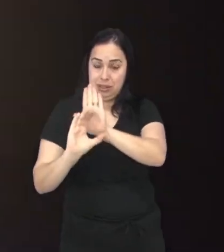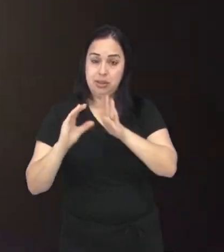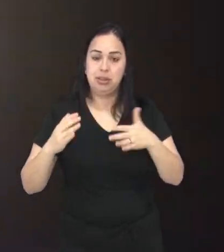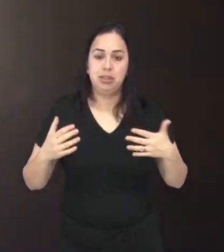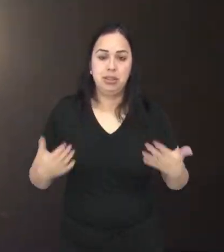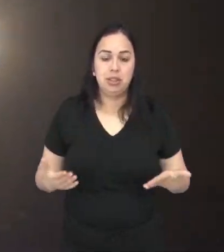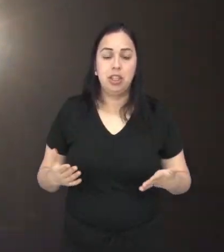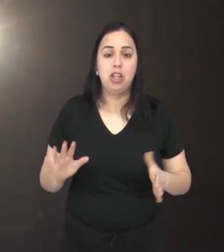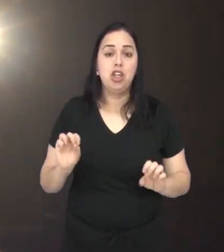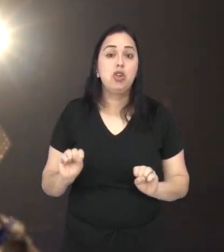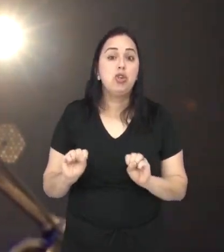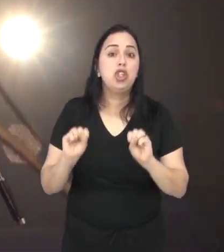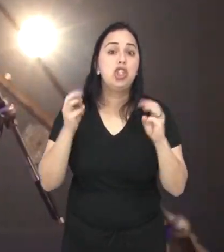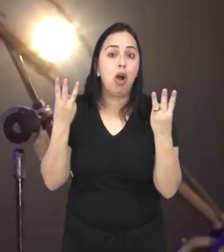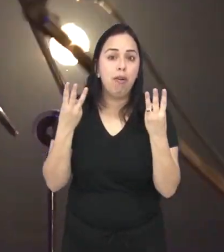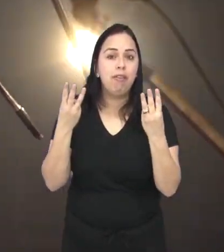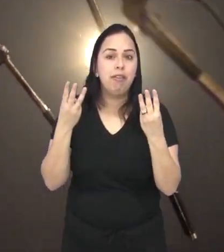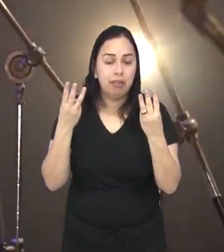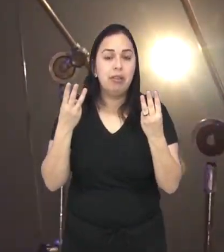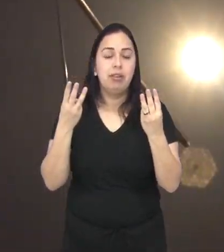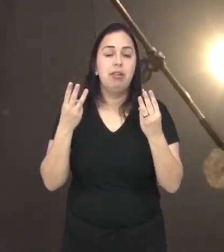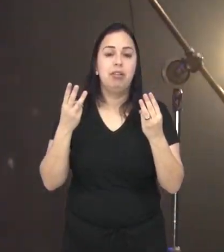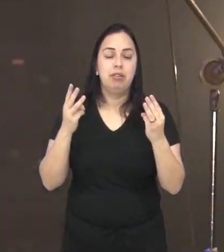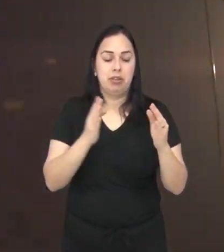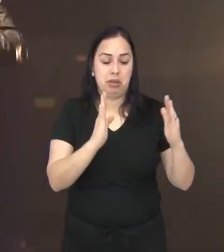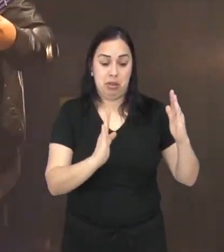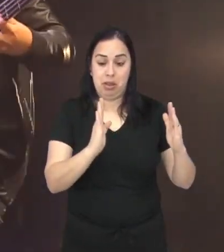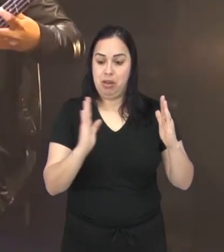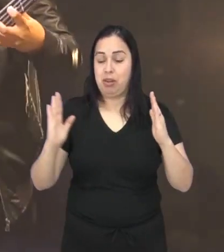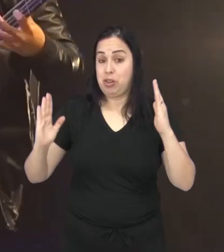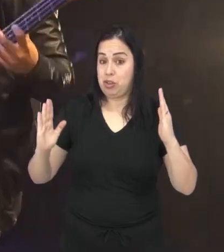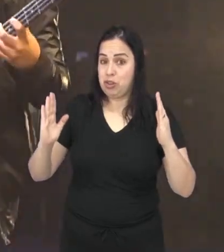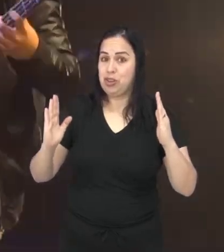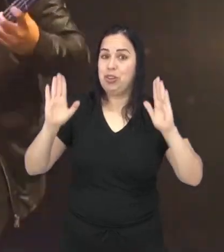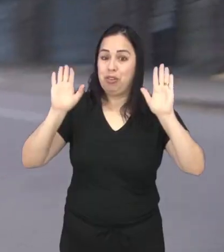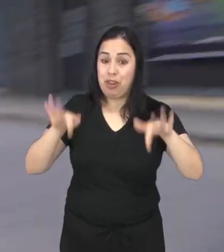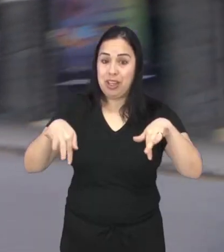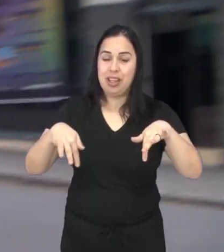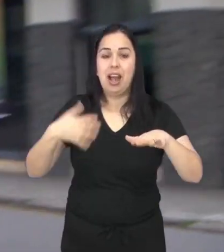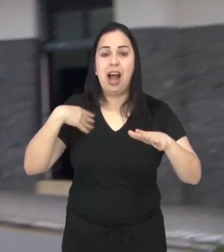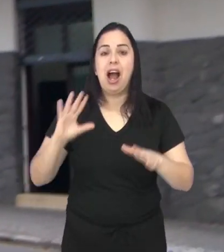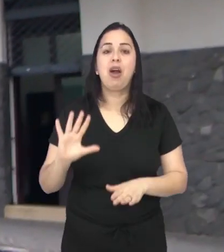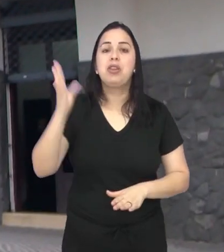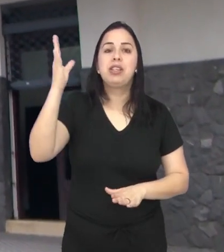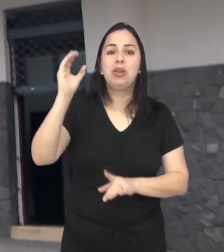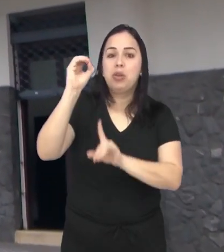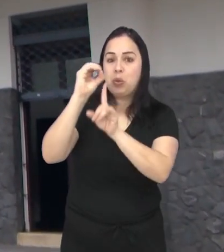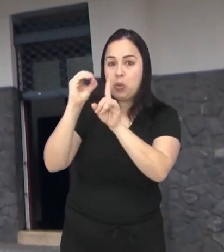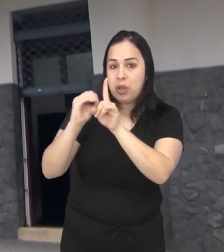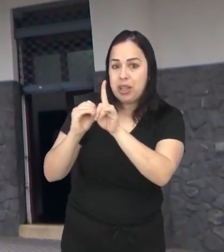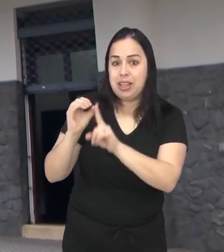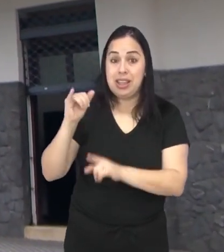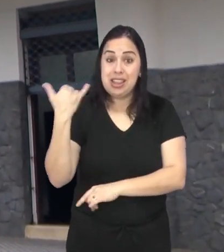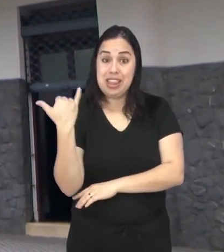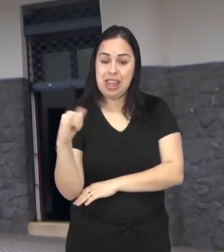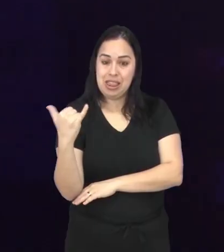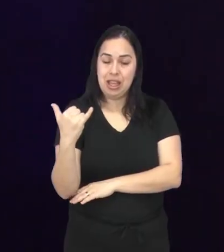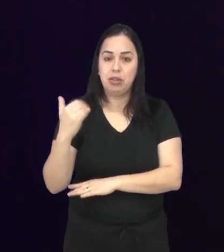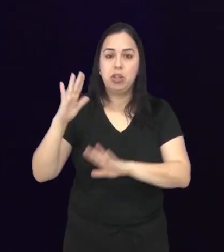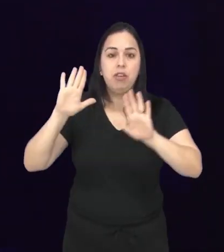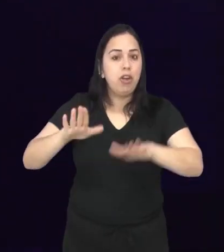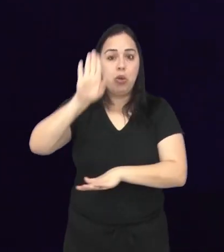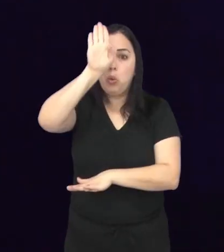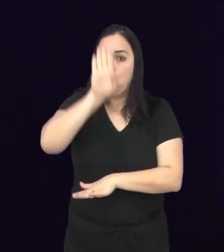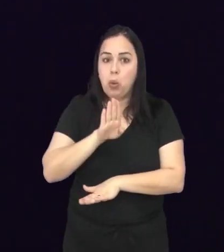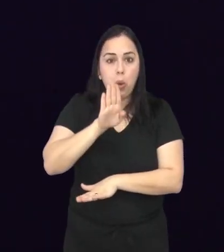O show final dos músicos que participaram da primeira edição do Start Music aconteceu no Cine Santana. E olha, gente, tudo